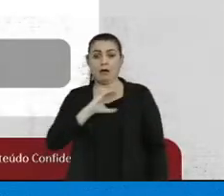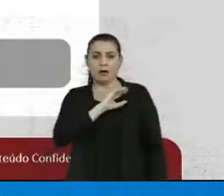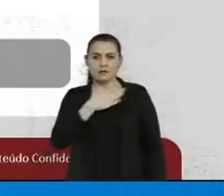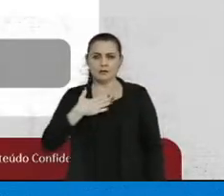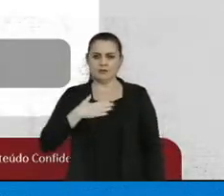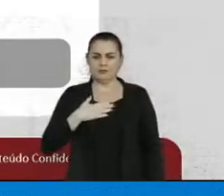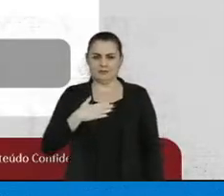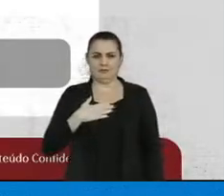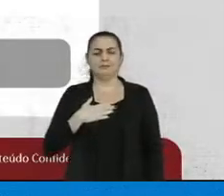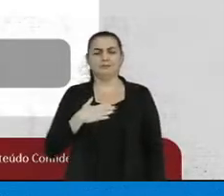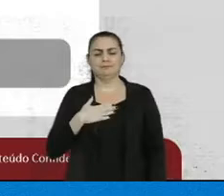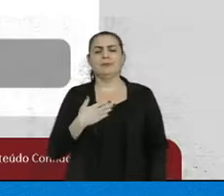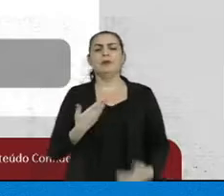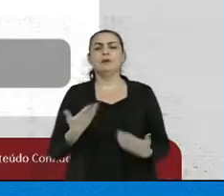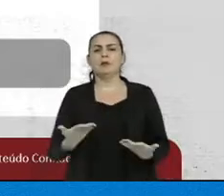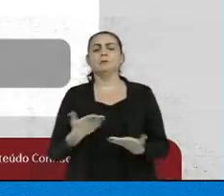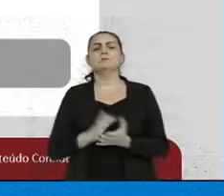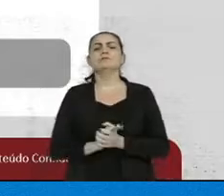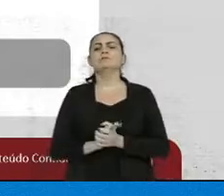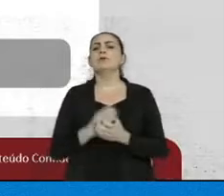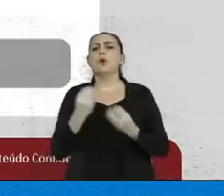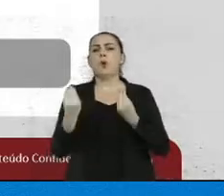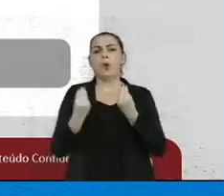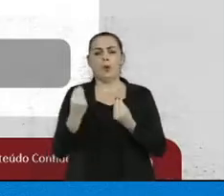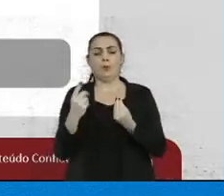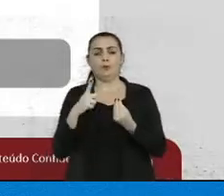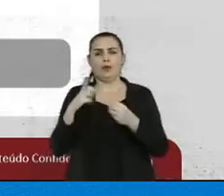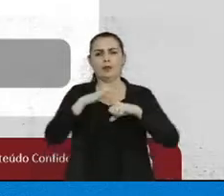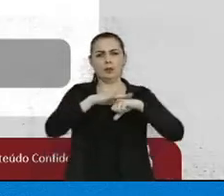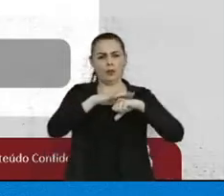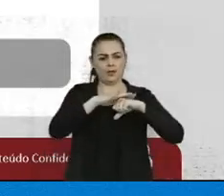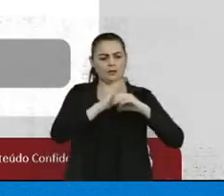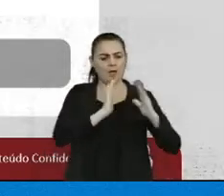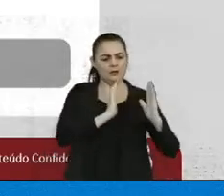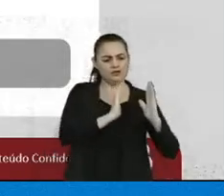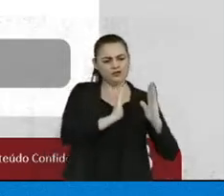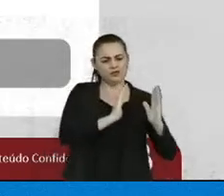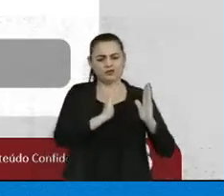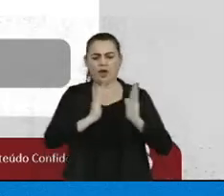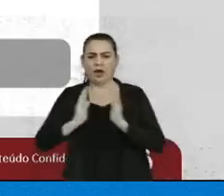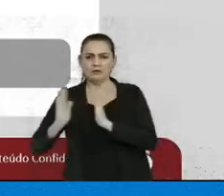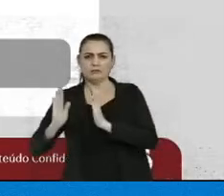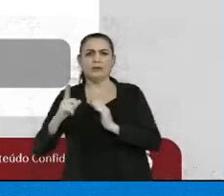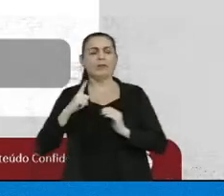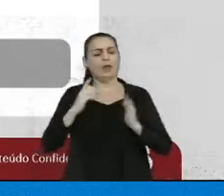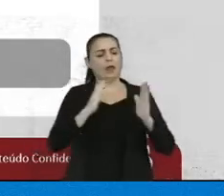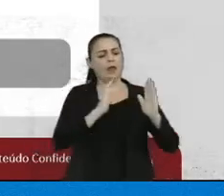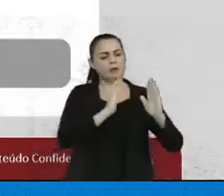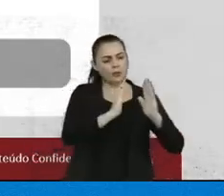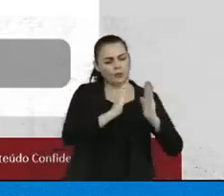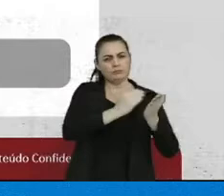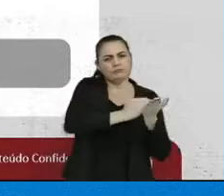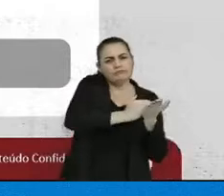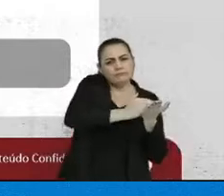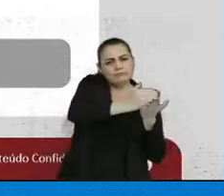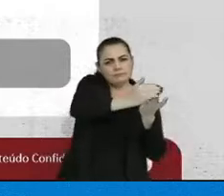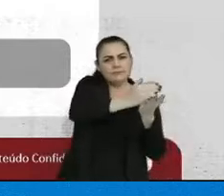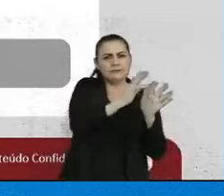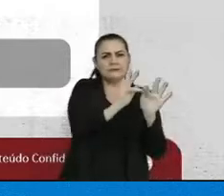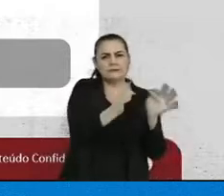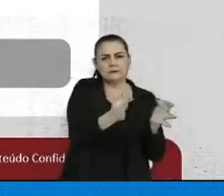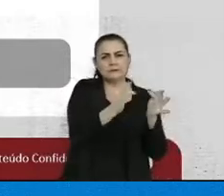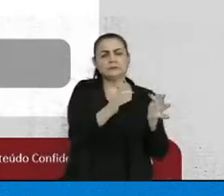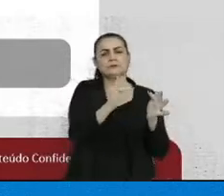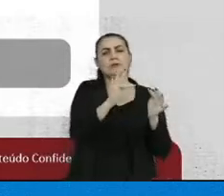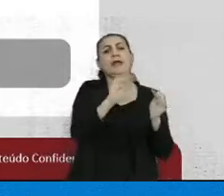doença, tá? Então, existe uma doença bem inicial e uma doença mais tardia. Quando aparece o hipotireoidismo, a gente já está